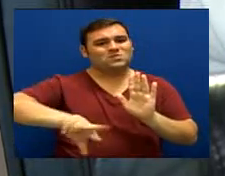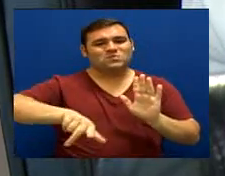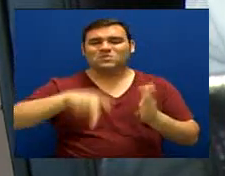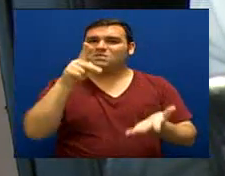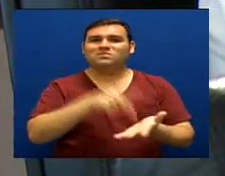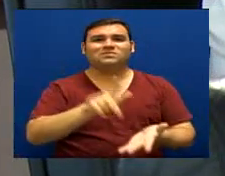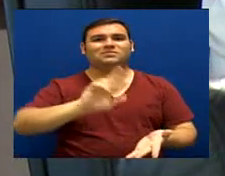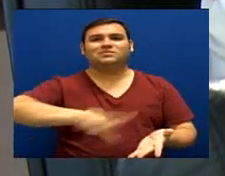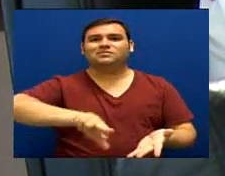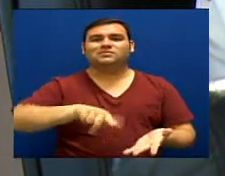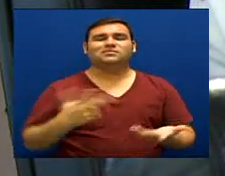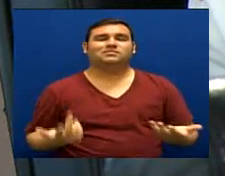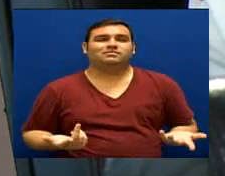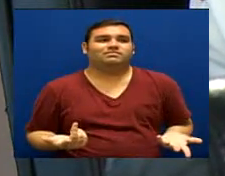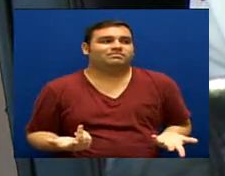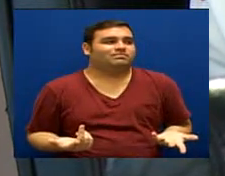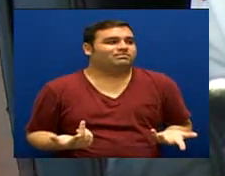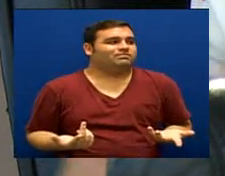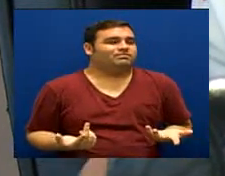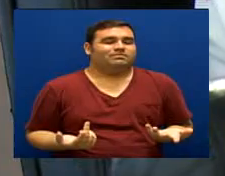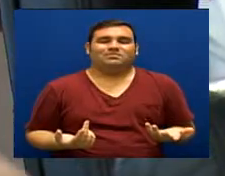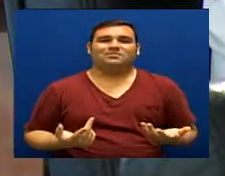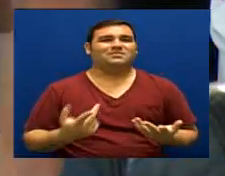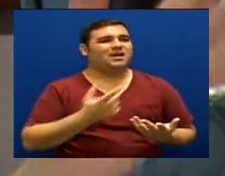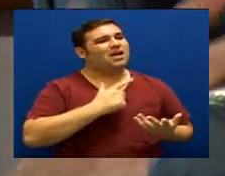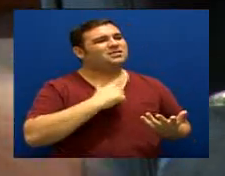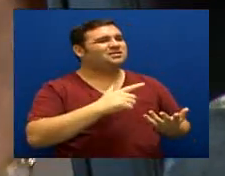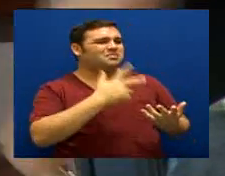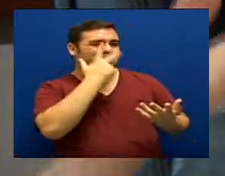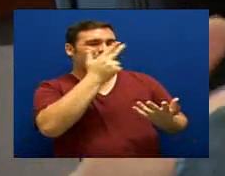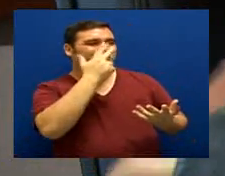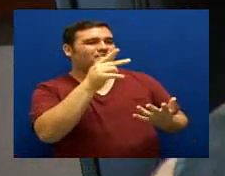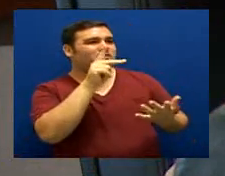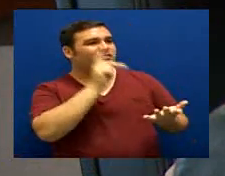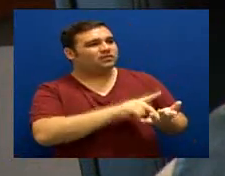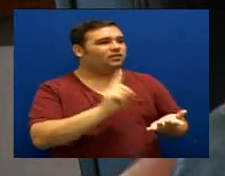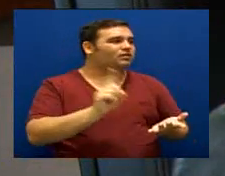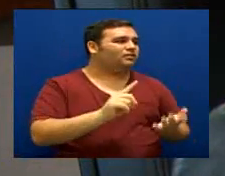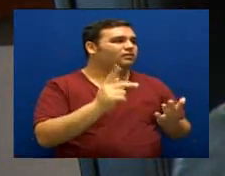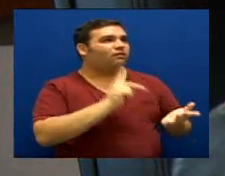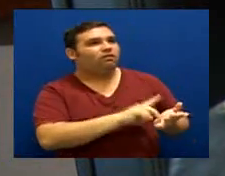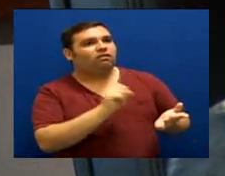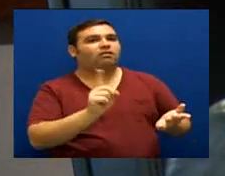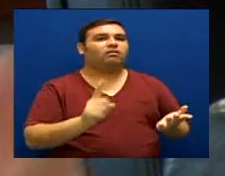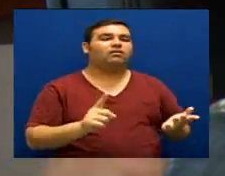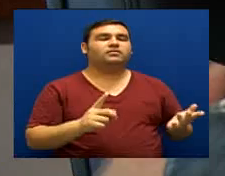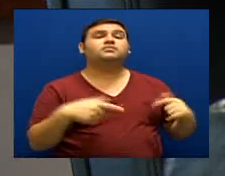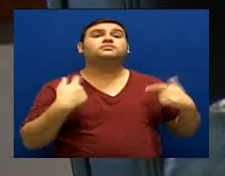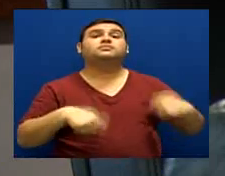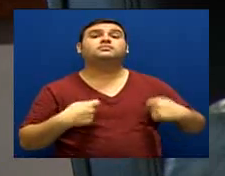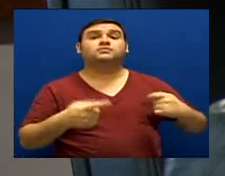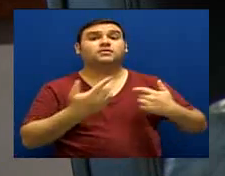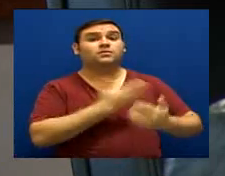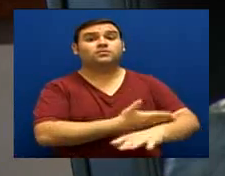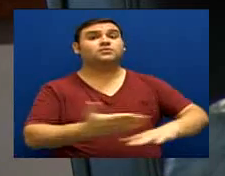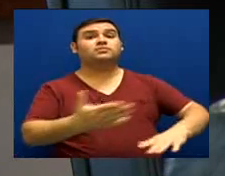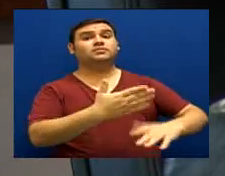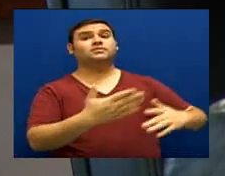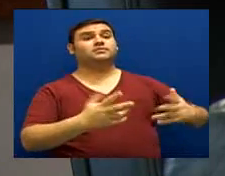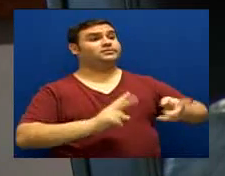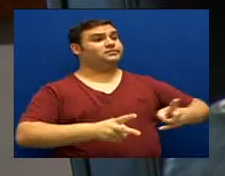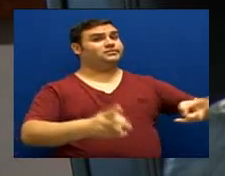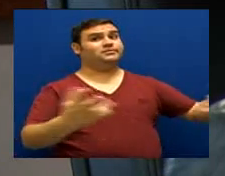não é peça de ficção peça de ficção é isso que você falar não é pra